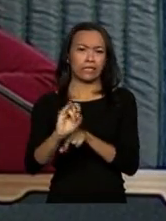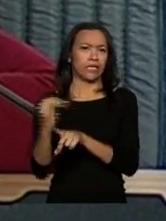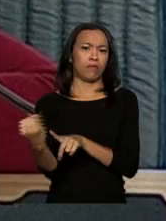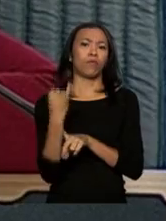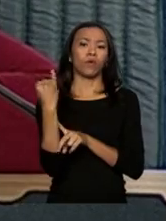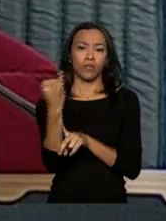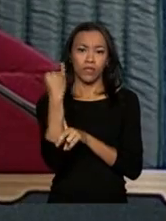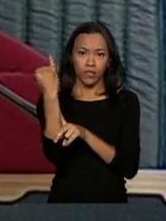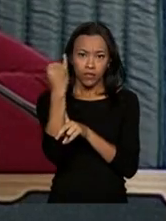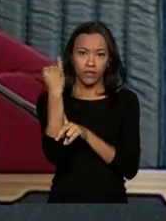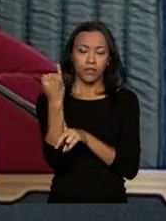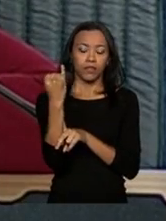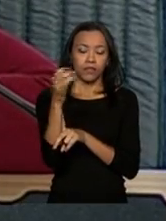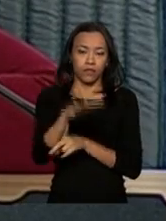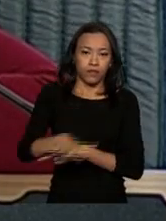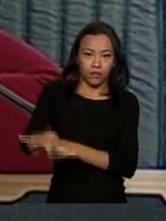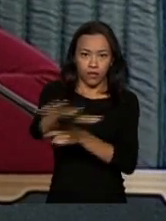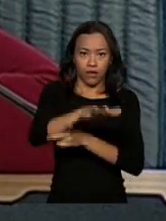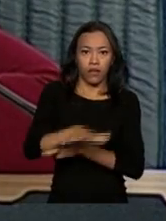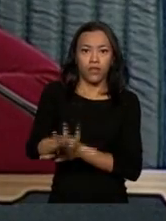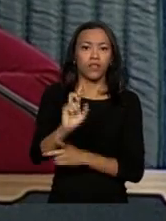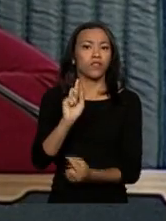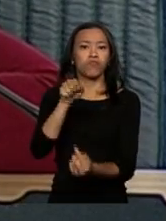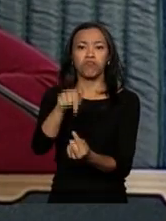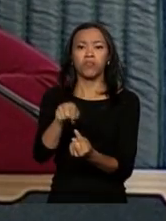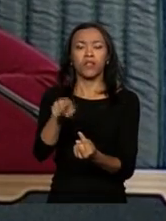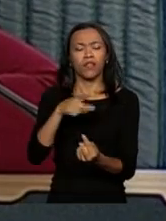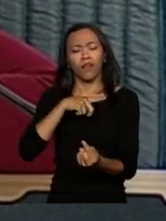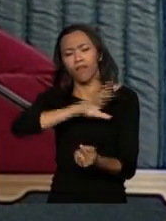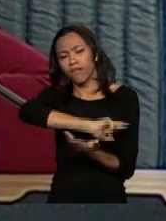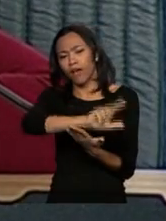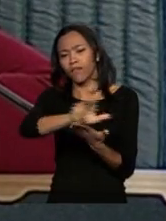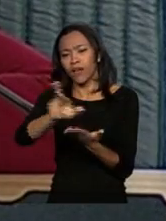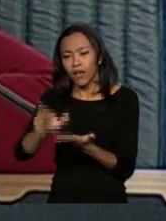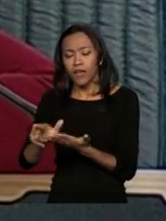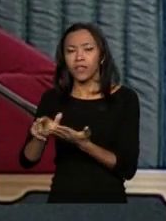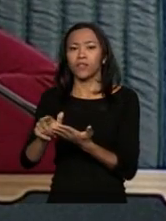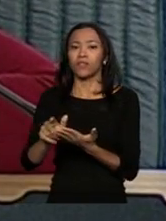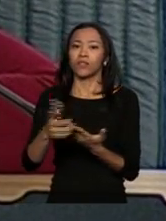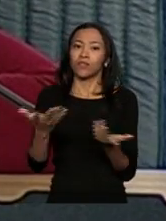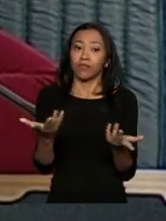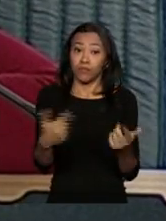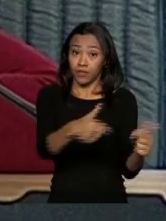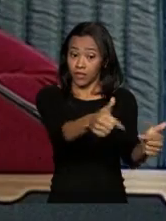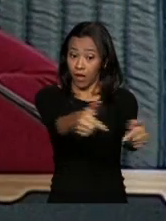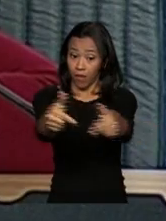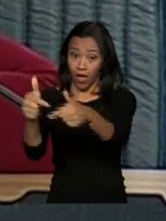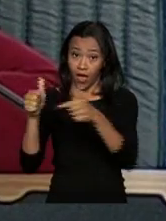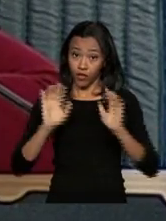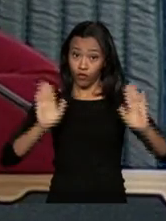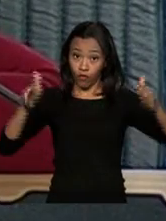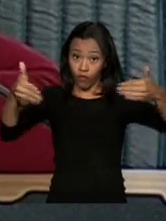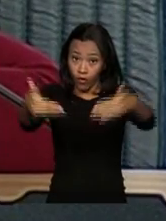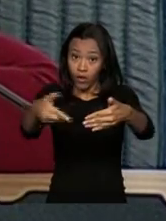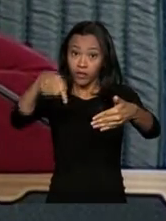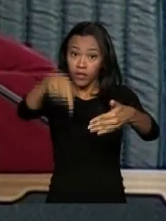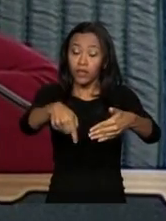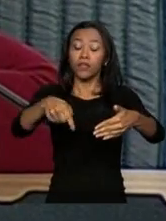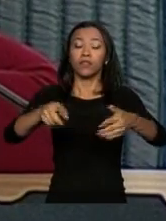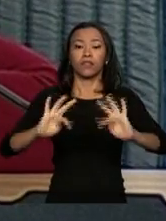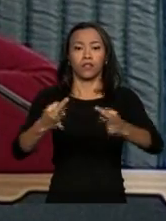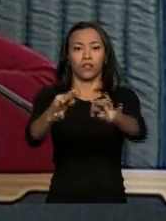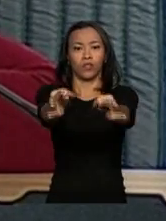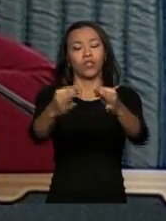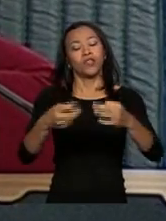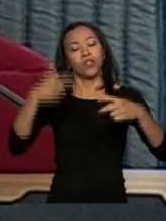esse setor tem a importância de de de que haja várias iniciativas voltadas para o setor e gostaria mais uma vez